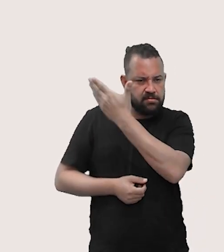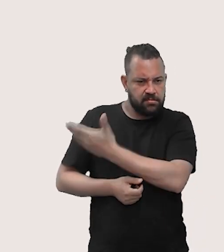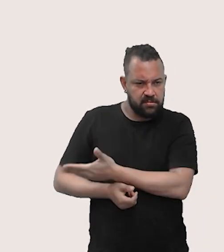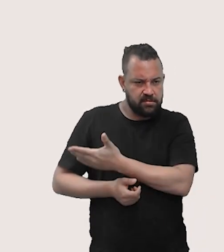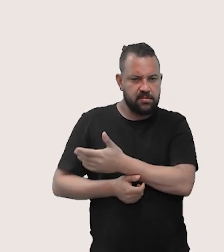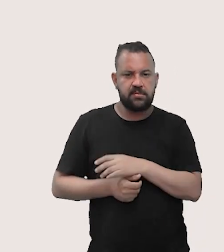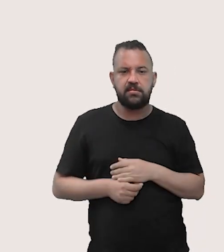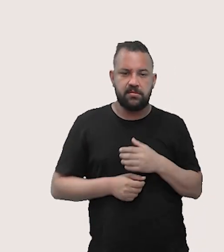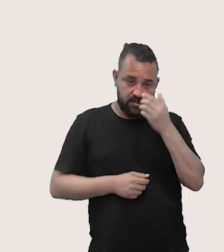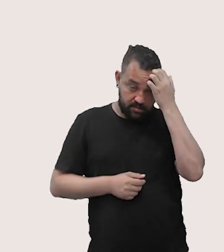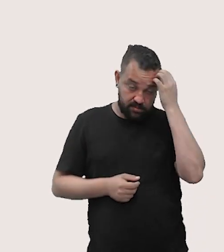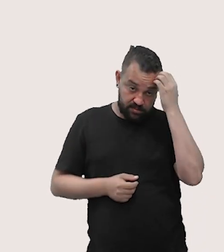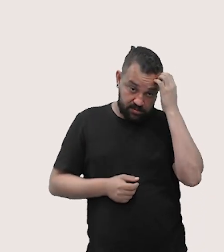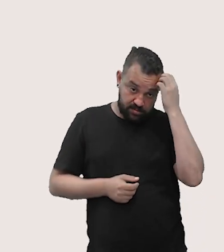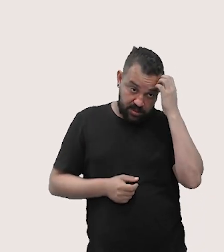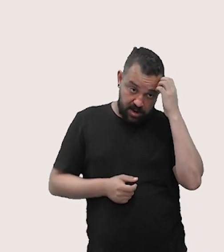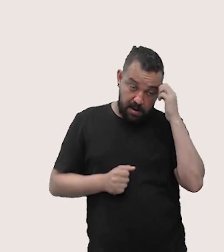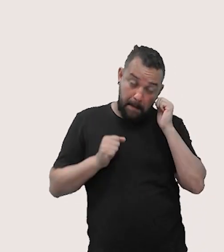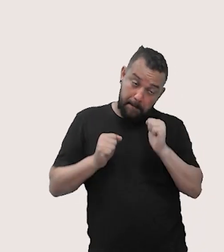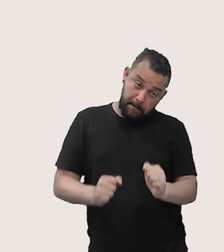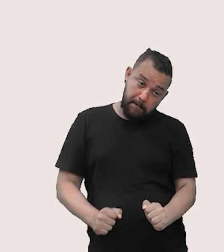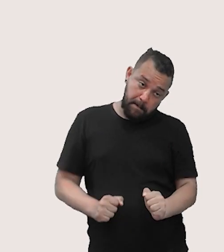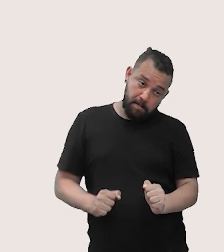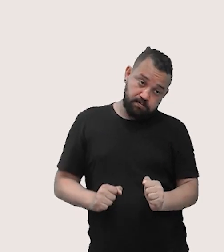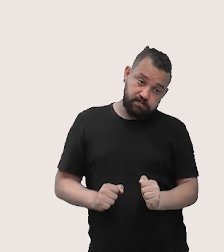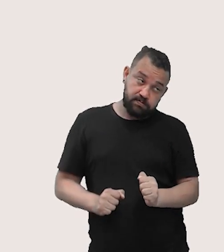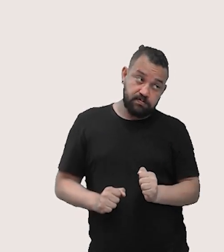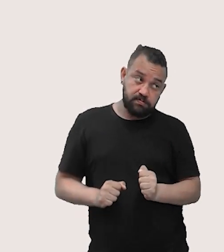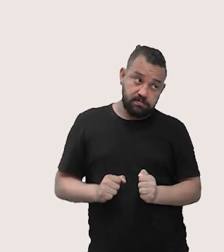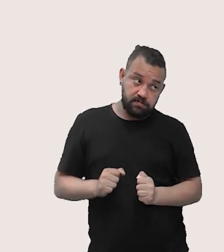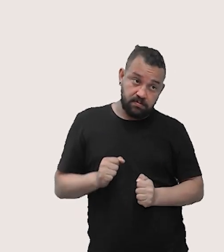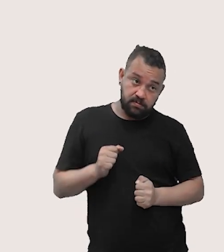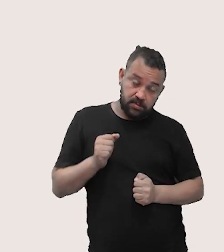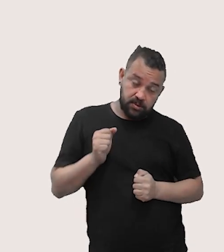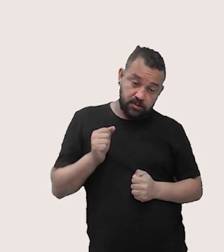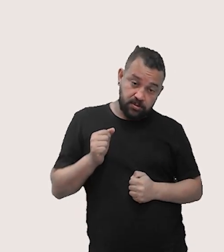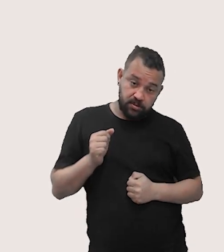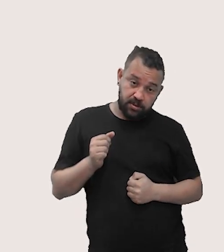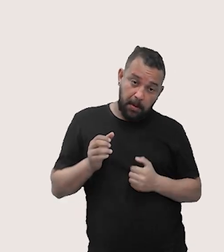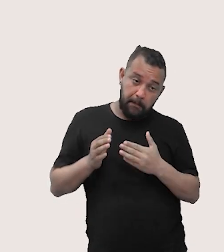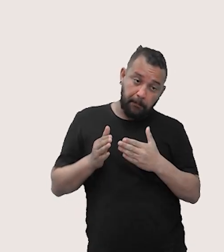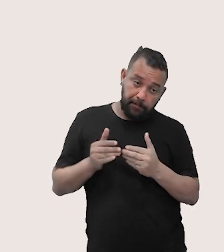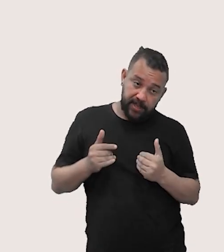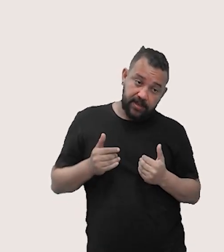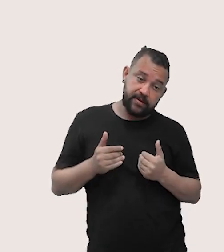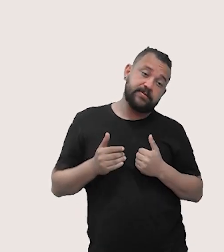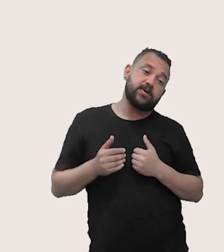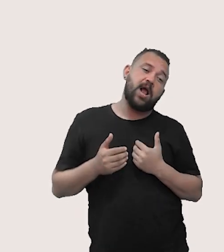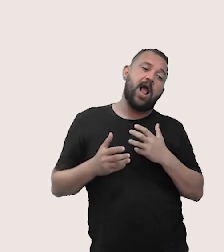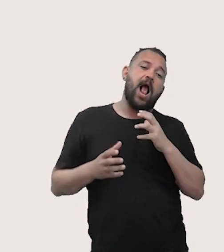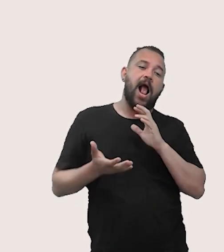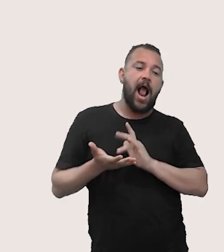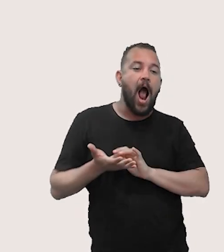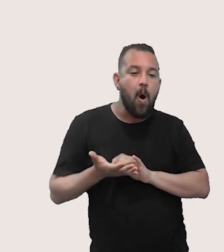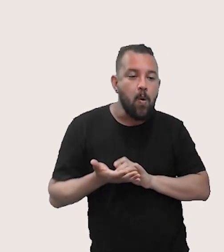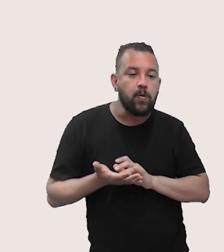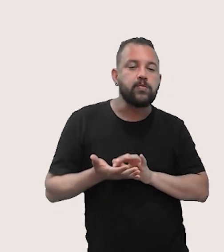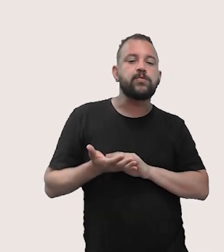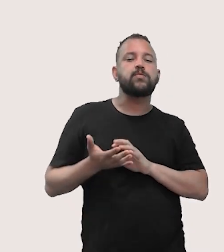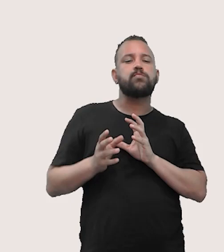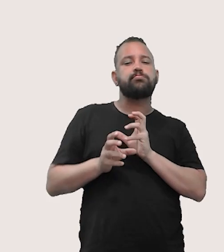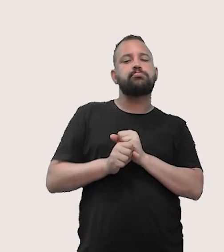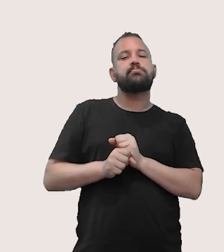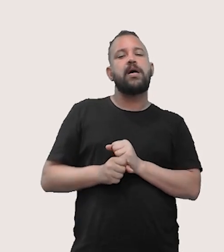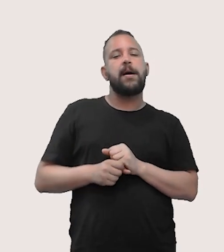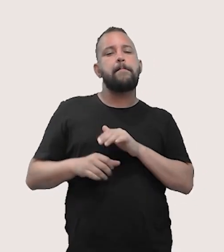dessa forma, eu posso, através dessas idades, pedir, por exemplo, o cálculo da média de idade. Então, eu posso